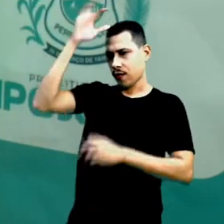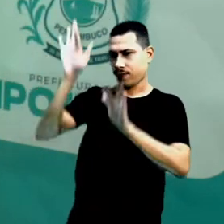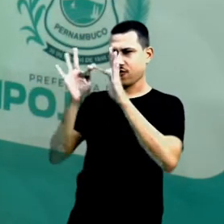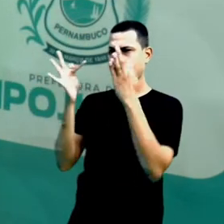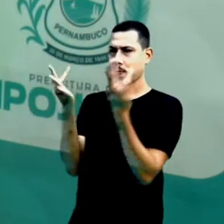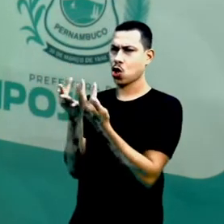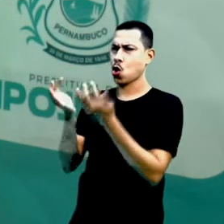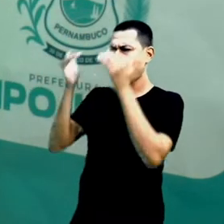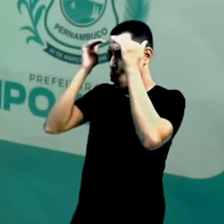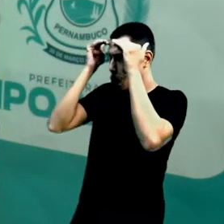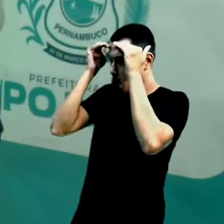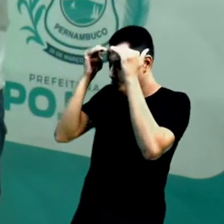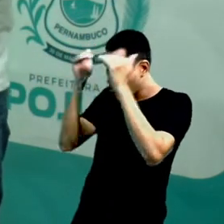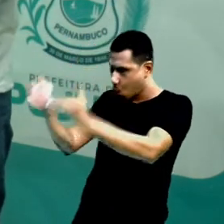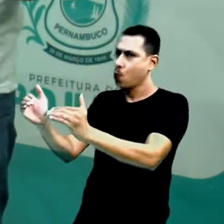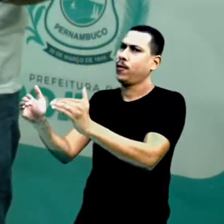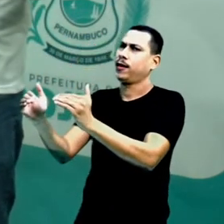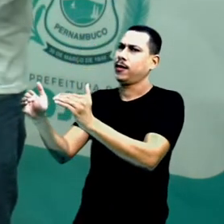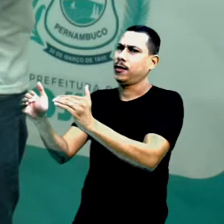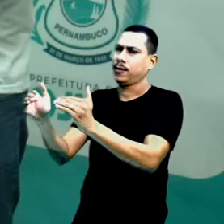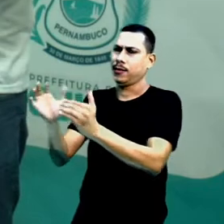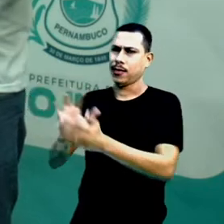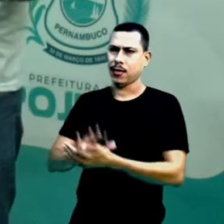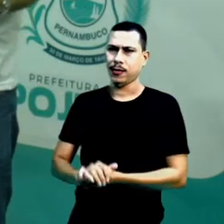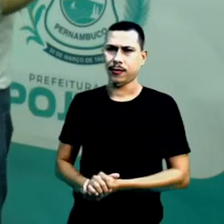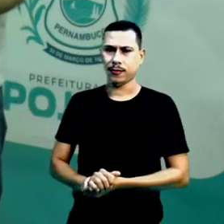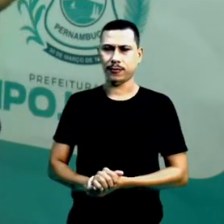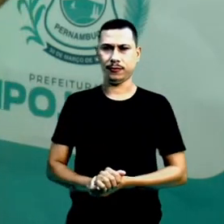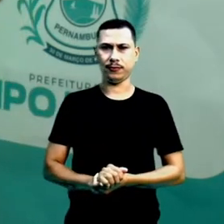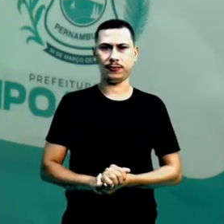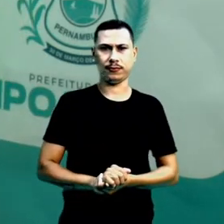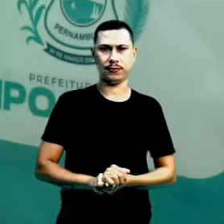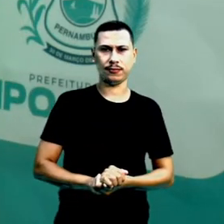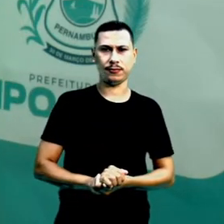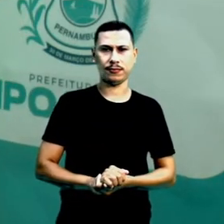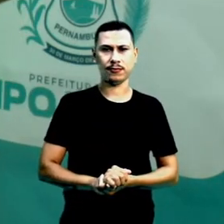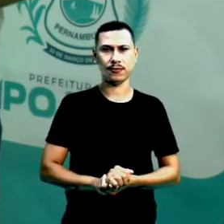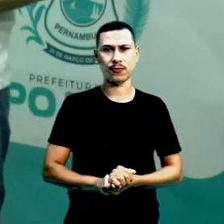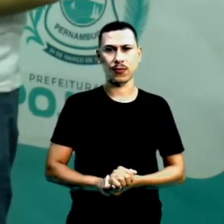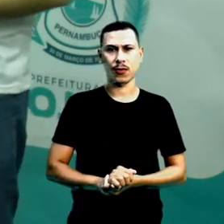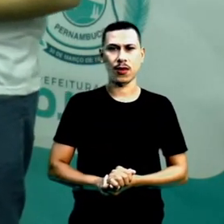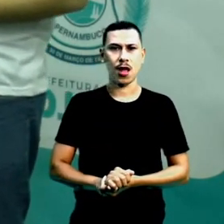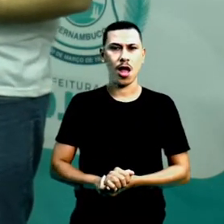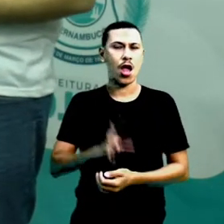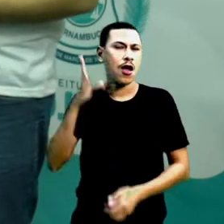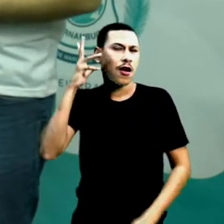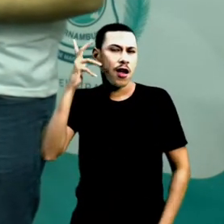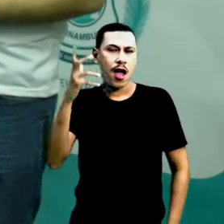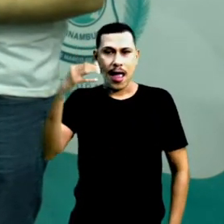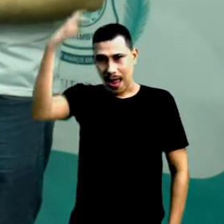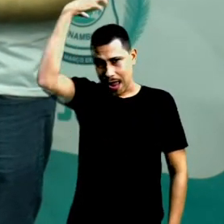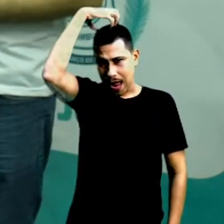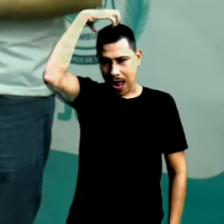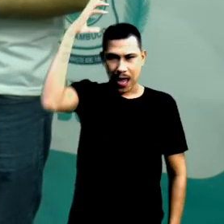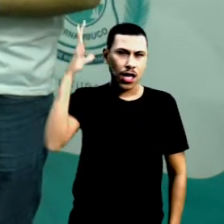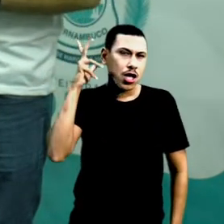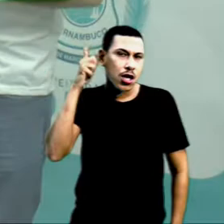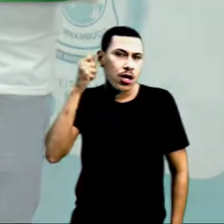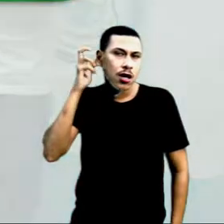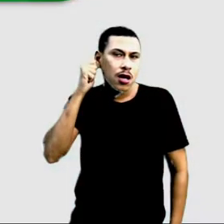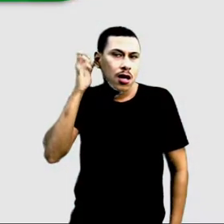tá certo, sobre o risco de deixar de ser o rei de Portugal, o rei Dom João VI, ele